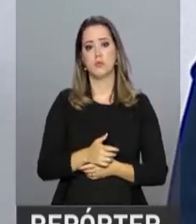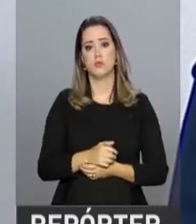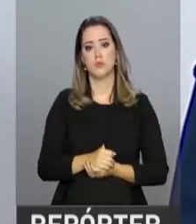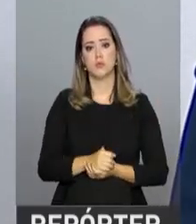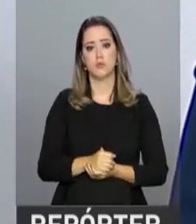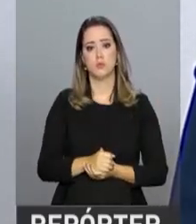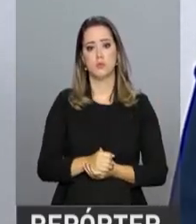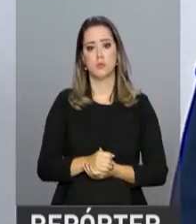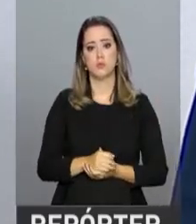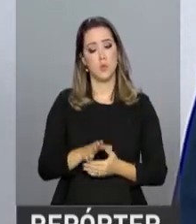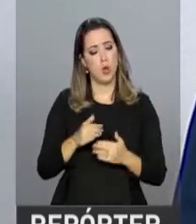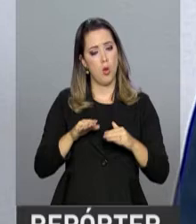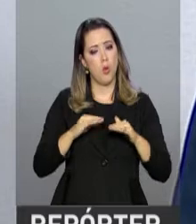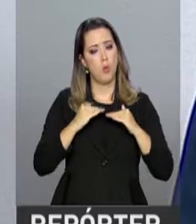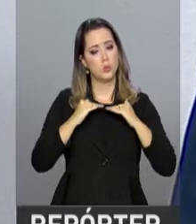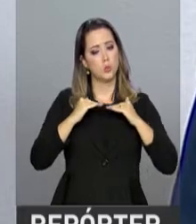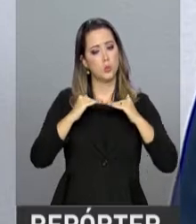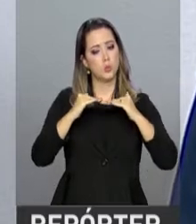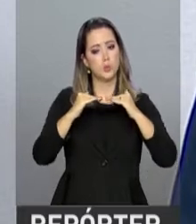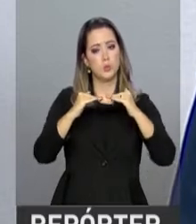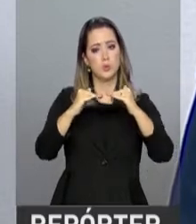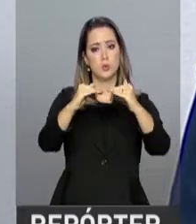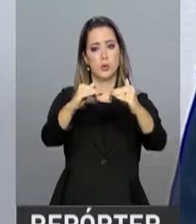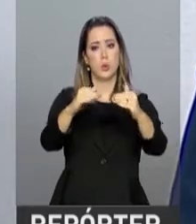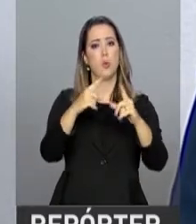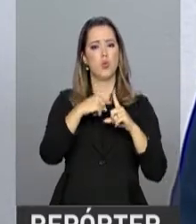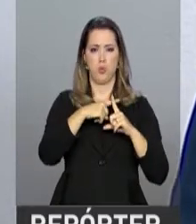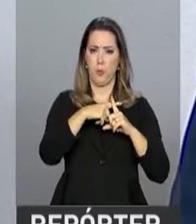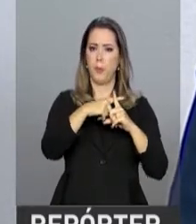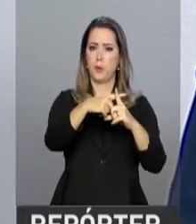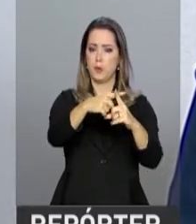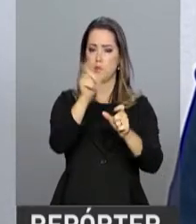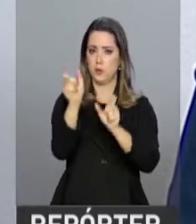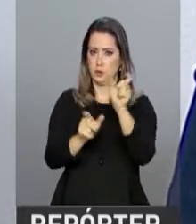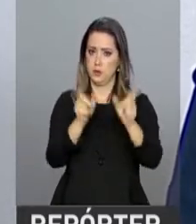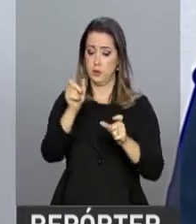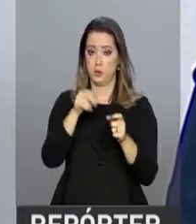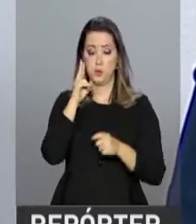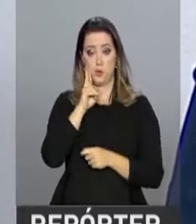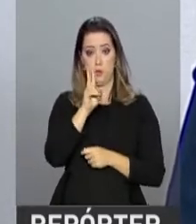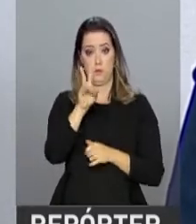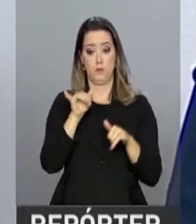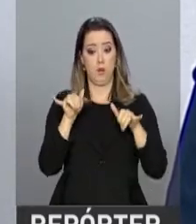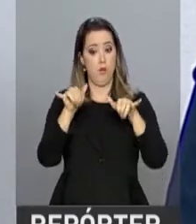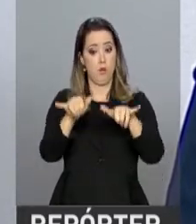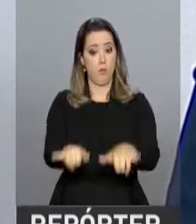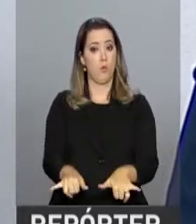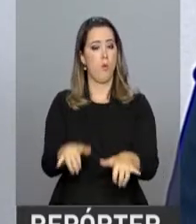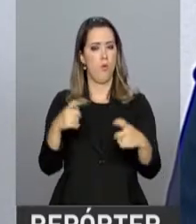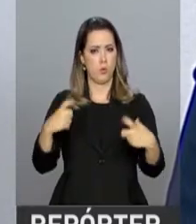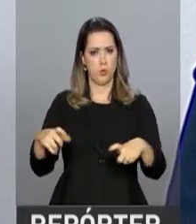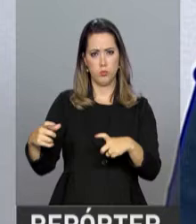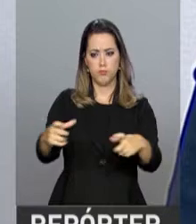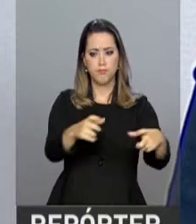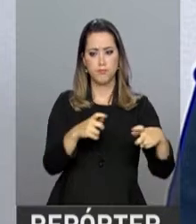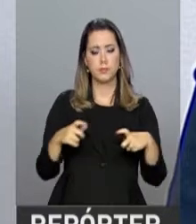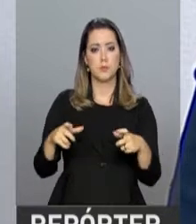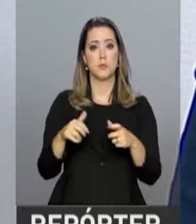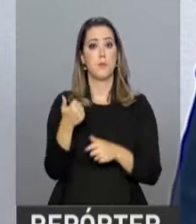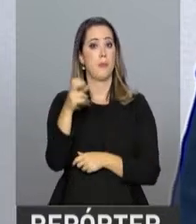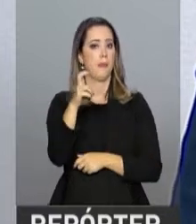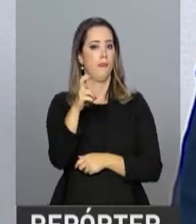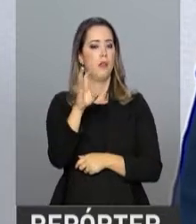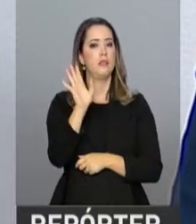manutenção da percepção positiva que o cliente tem não só os quinze aeroportos